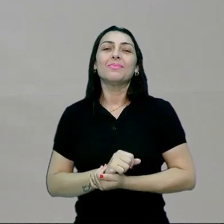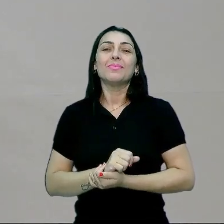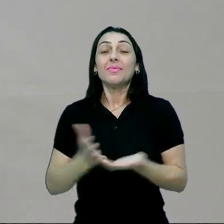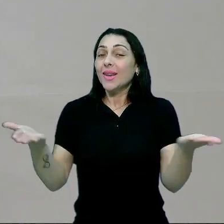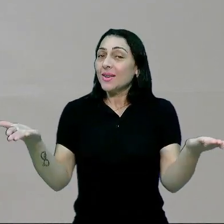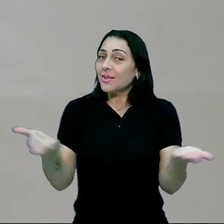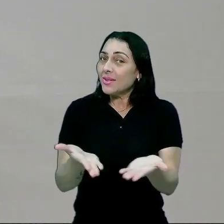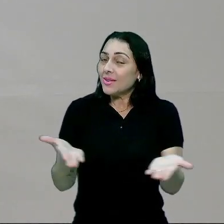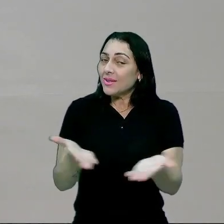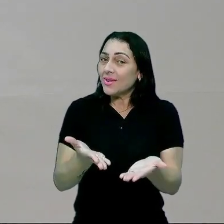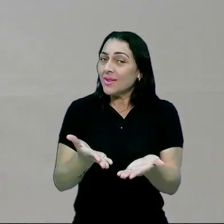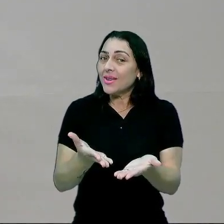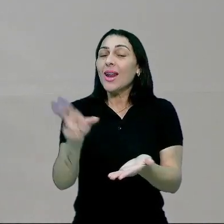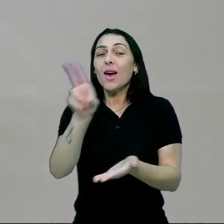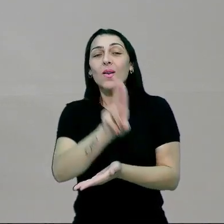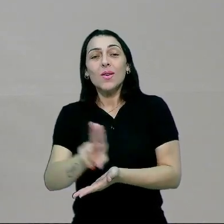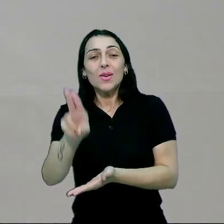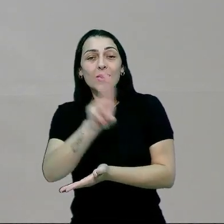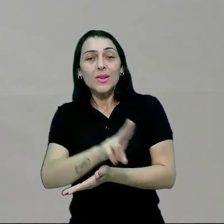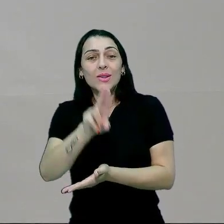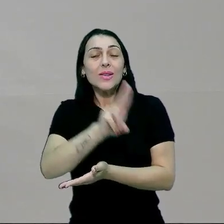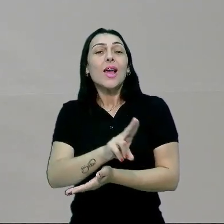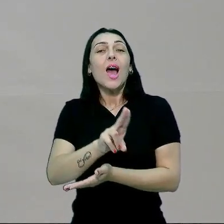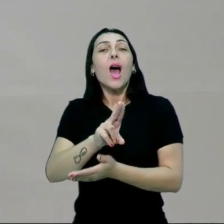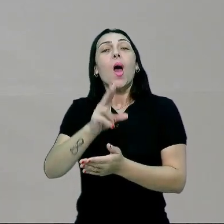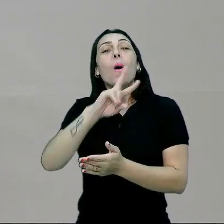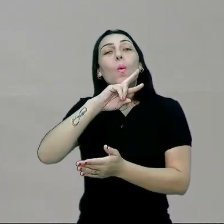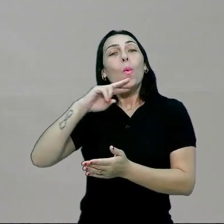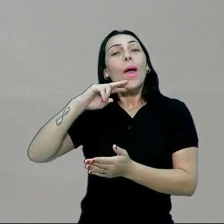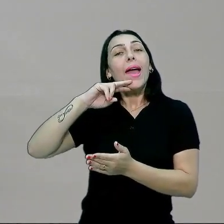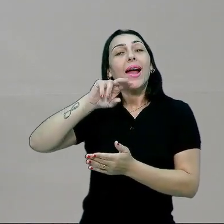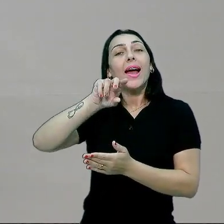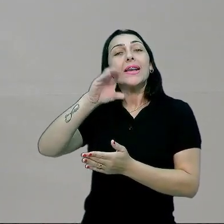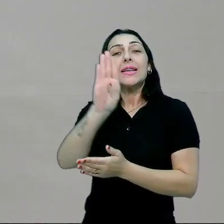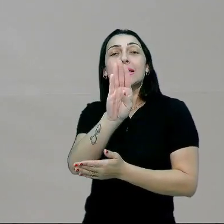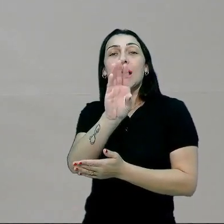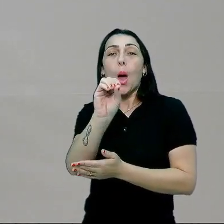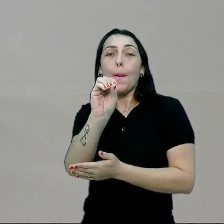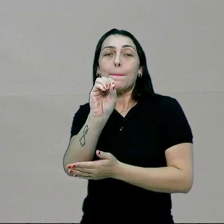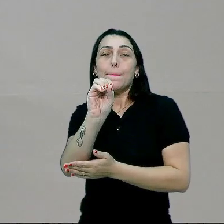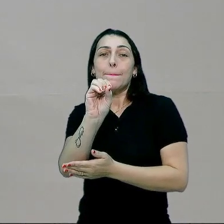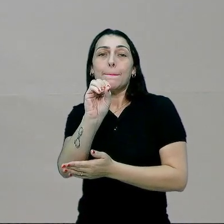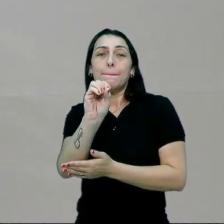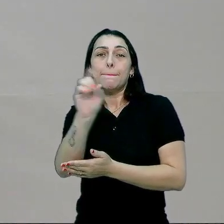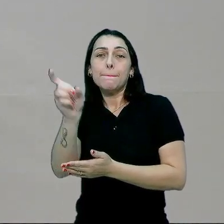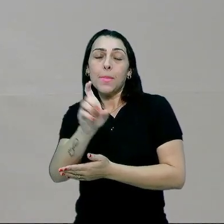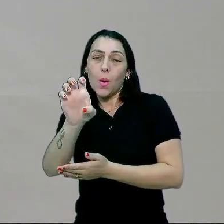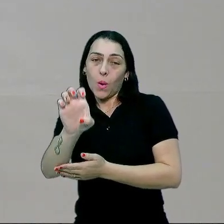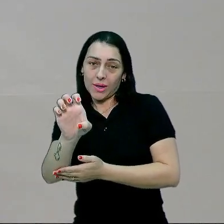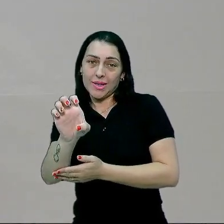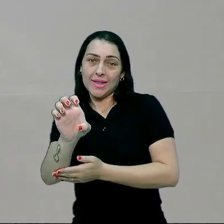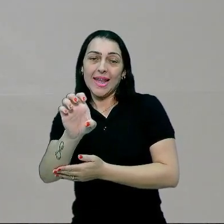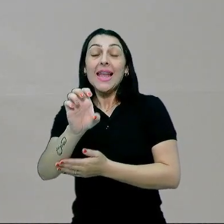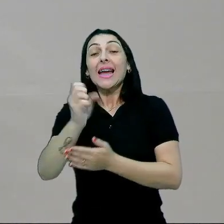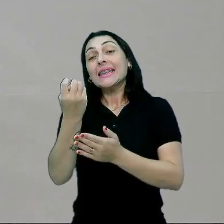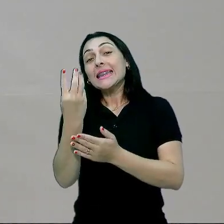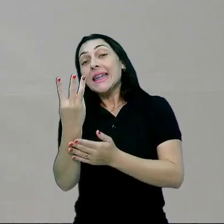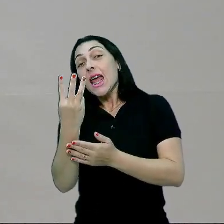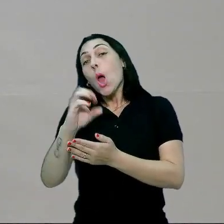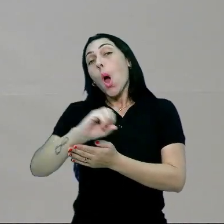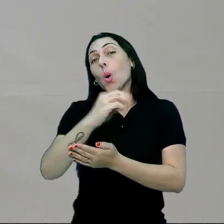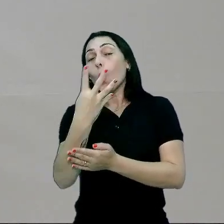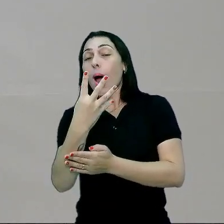E agora não, agora a gente está usando as cuecas box. Então eu acho que eu não sei dizer bem, mas eu acho que eu estou passando aí pelas 3 ou